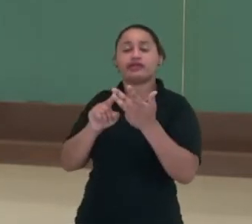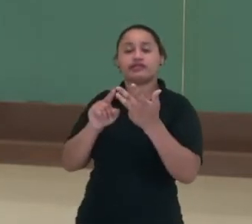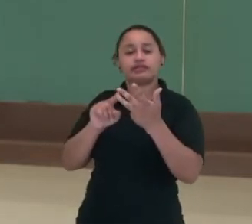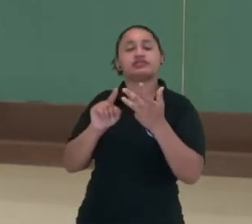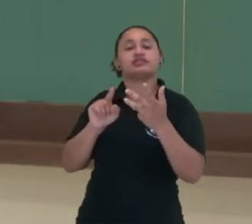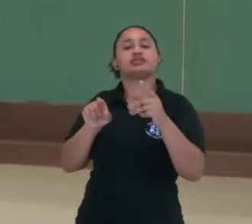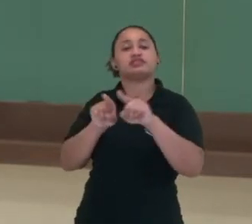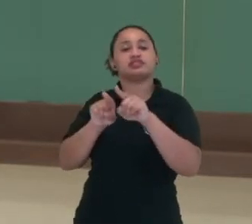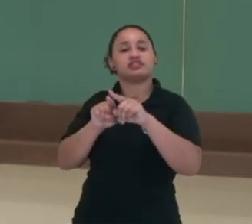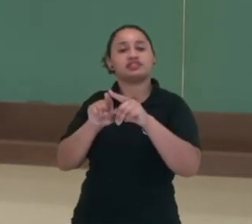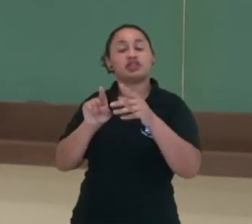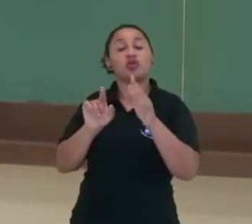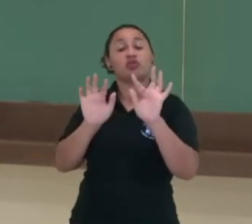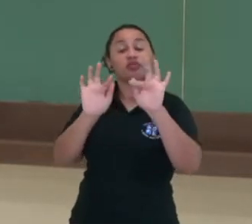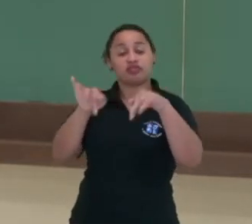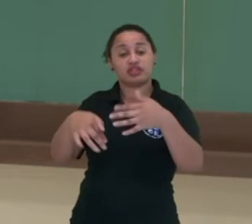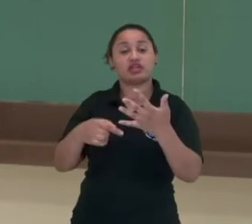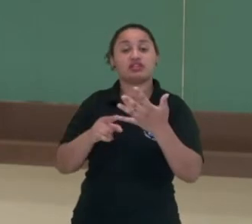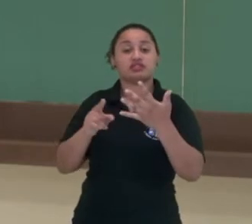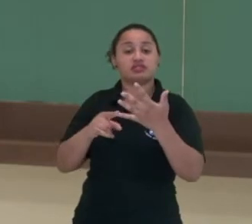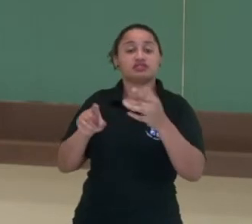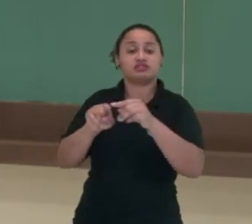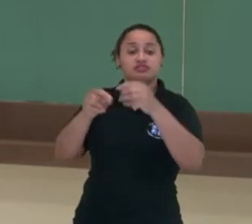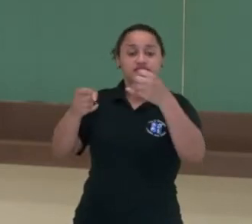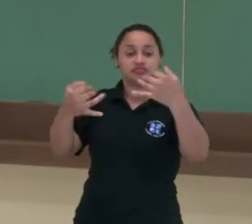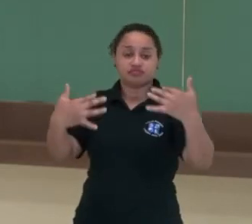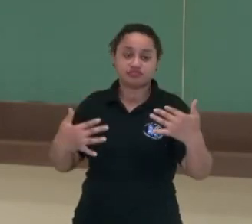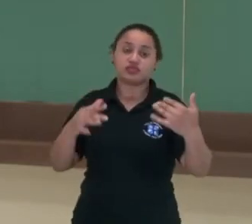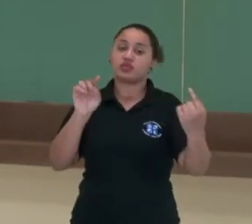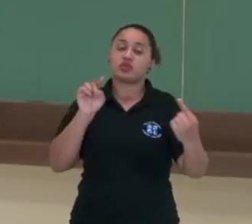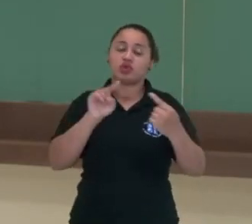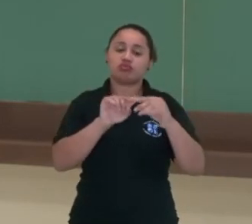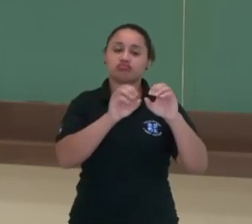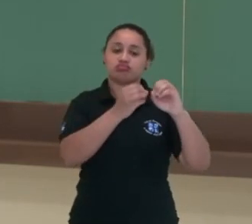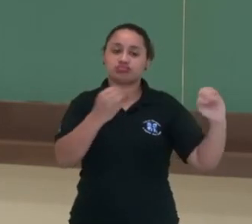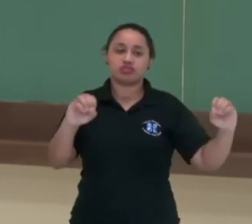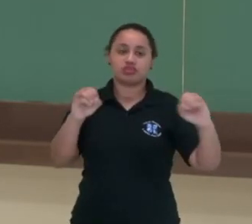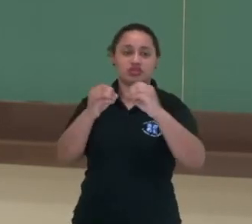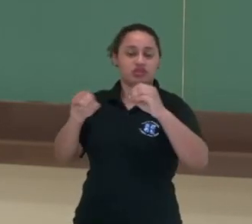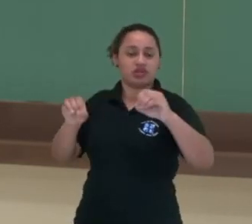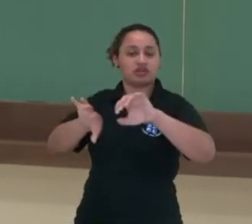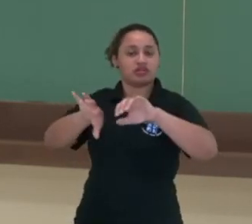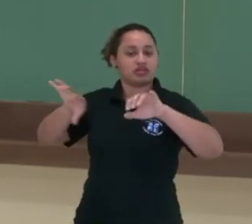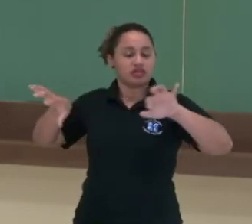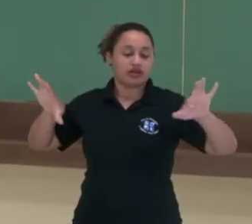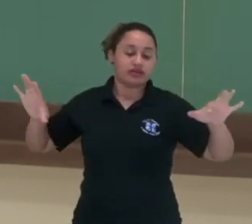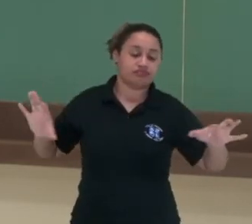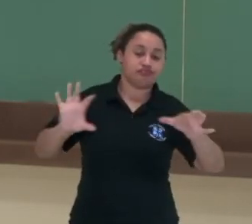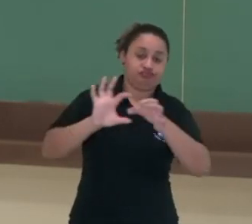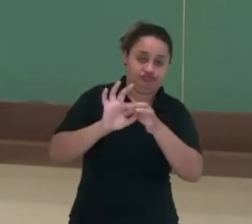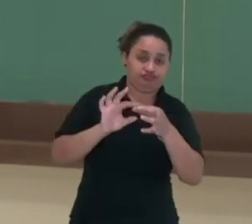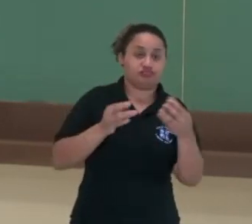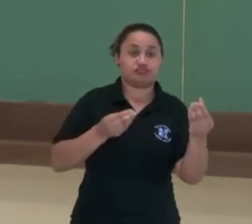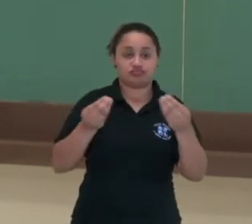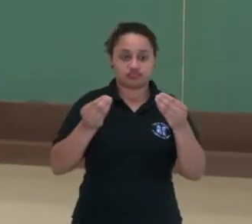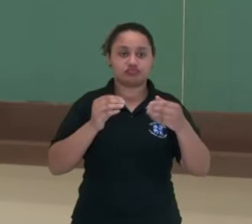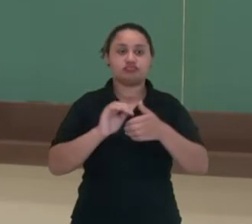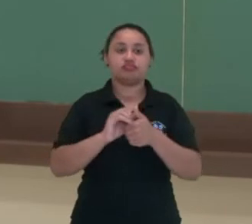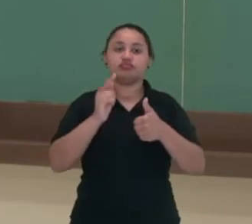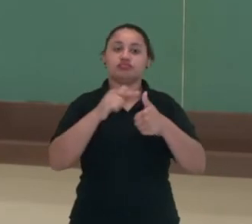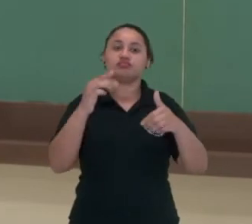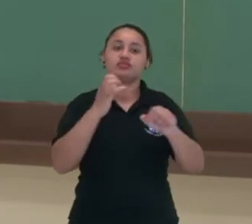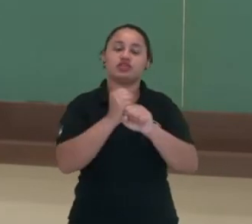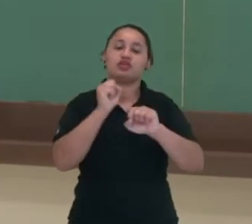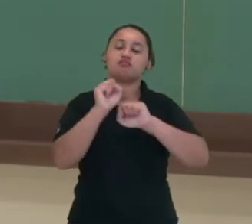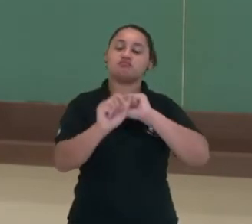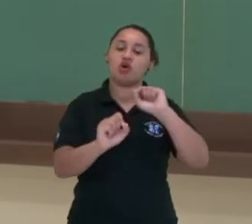dois termos independentes ou duas orações coordenadas em um mesmo enunciado. Então, para a gente retomar, aditivas